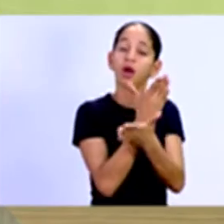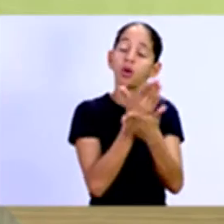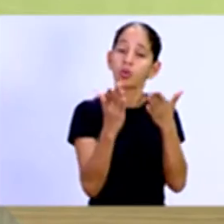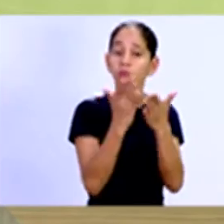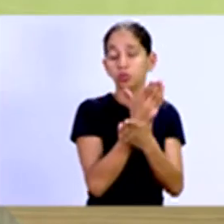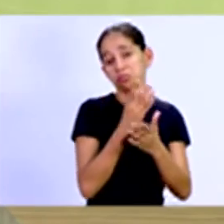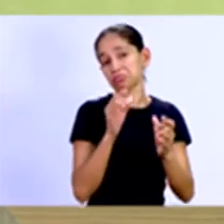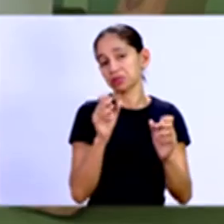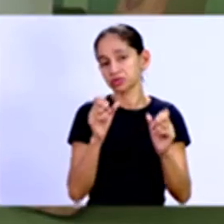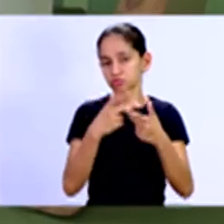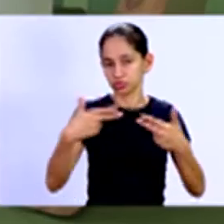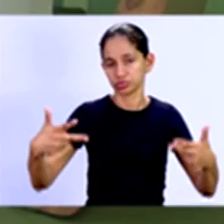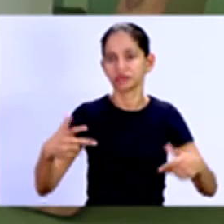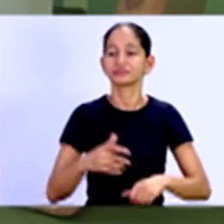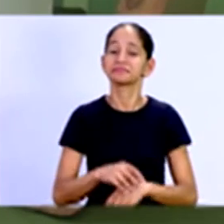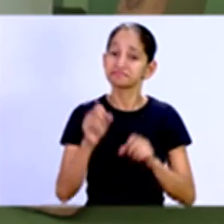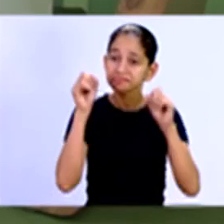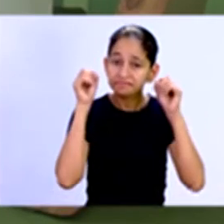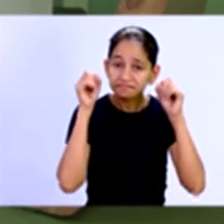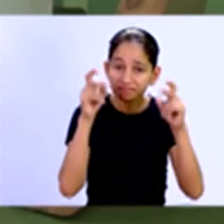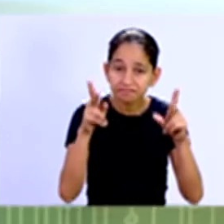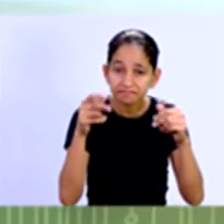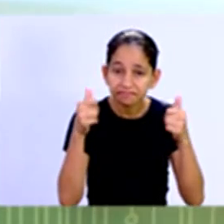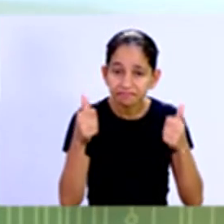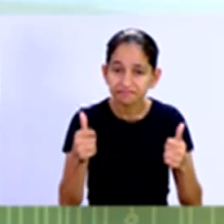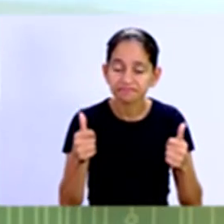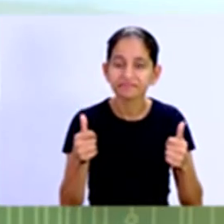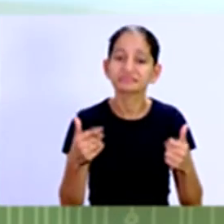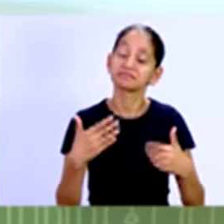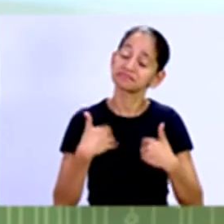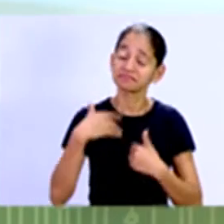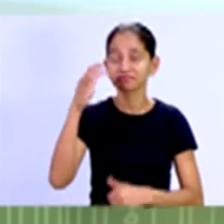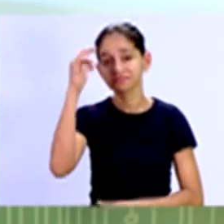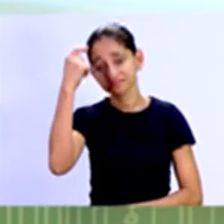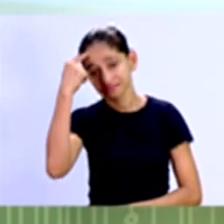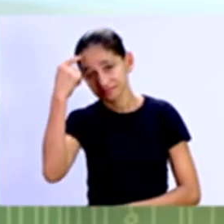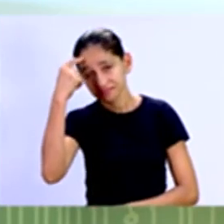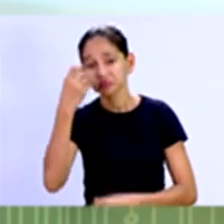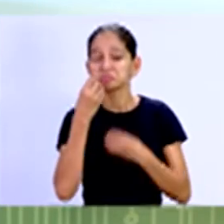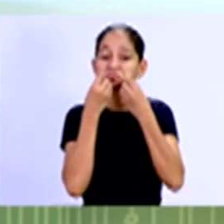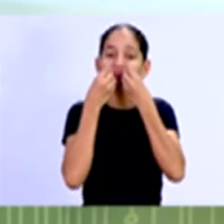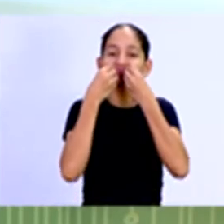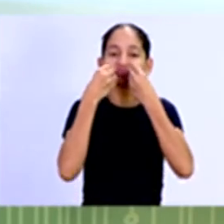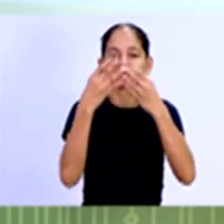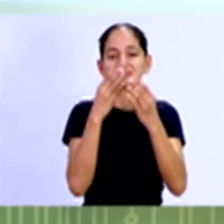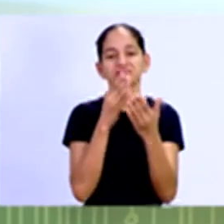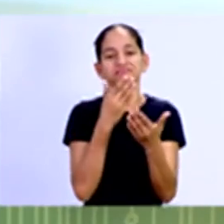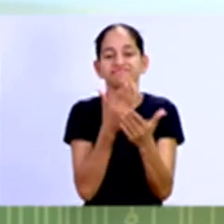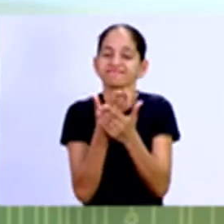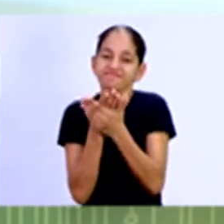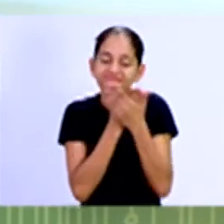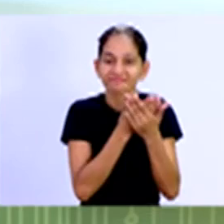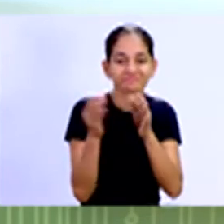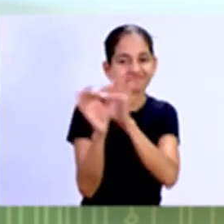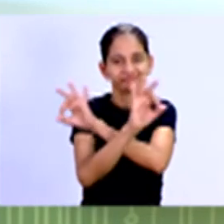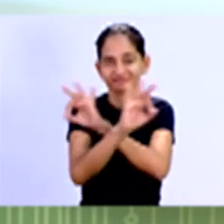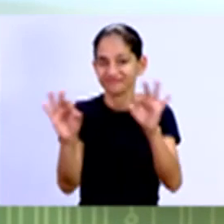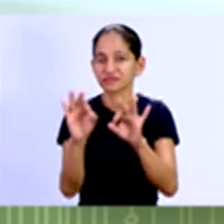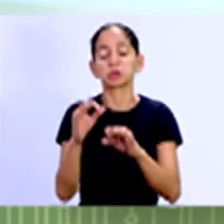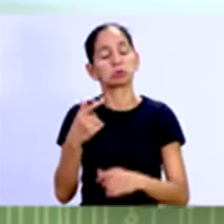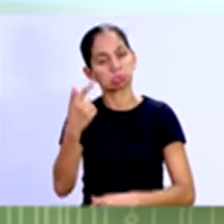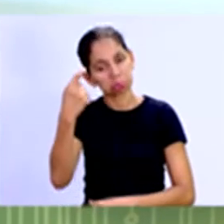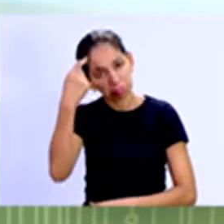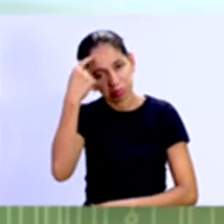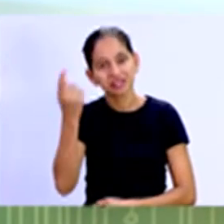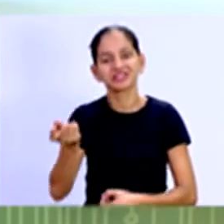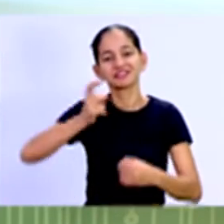fazer. Ok. Então, gente, eu acho que assim, a aula de hoje foi muito, muito produtiva, né? A gente pôde